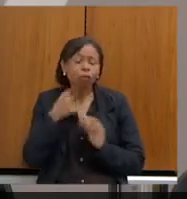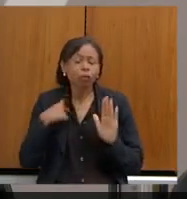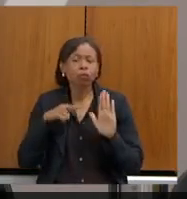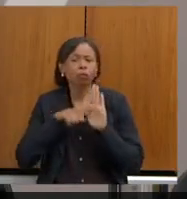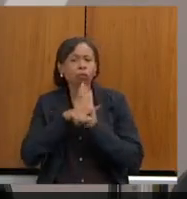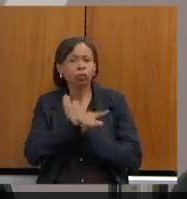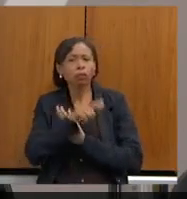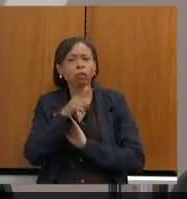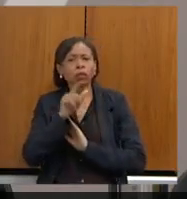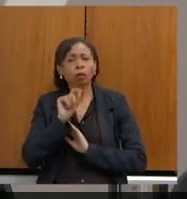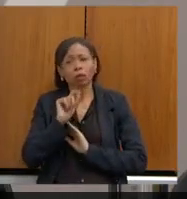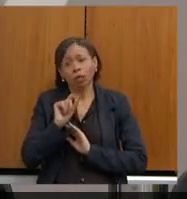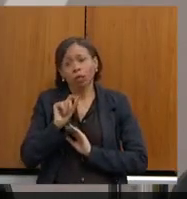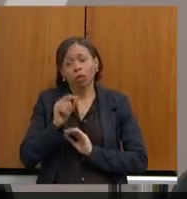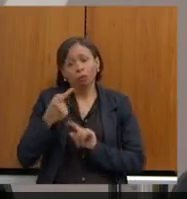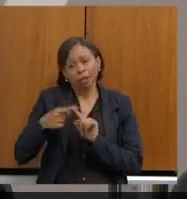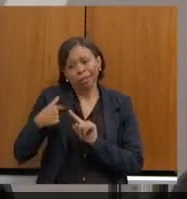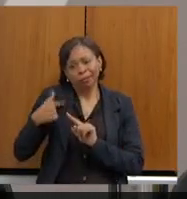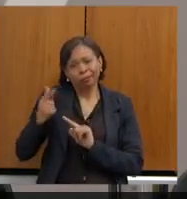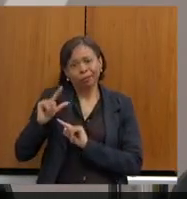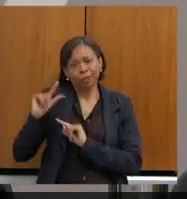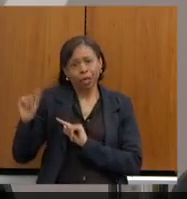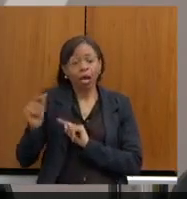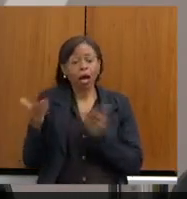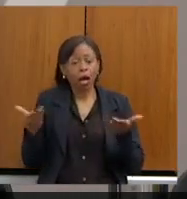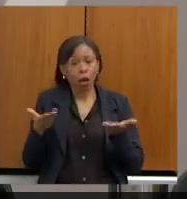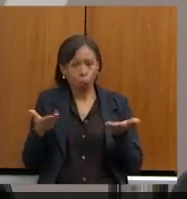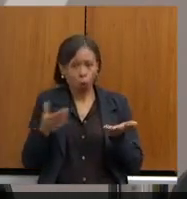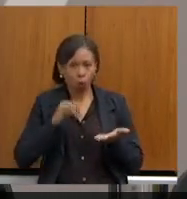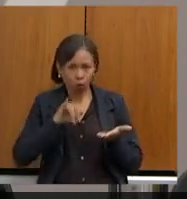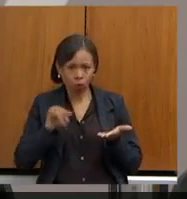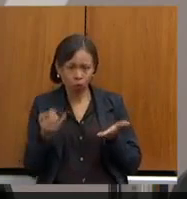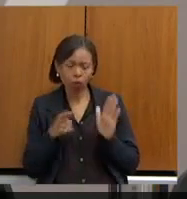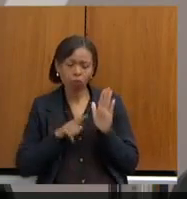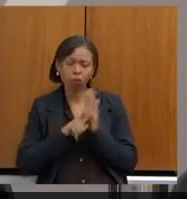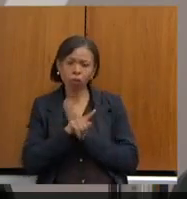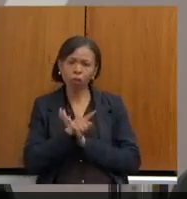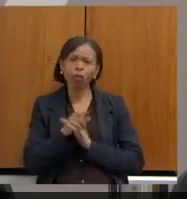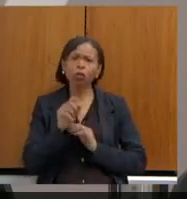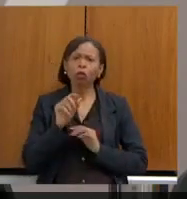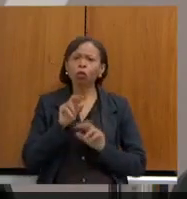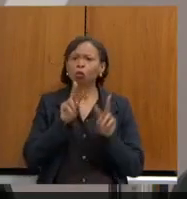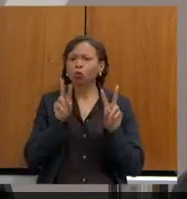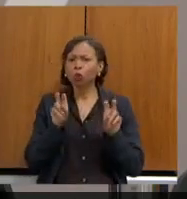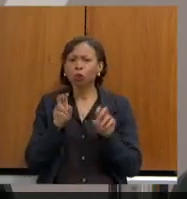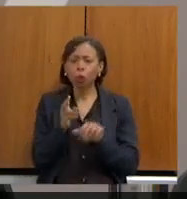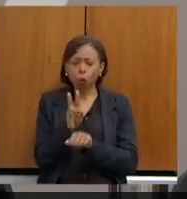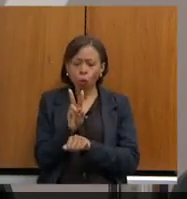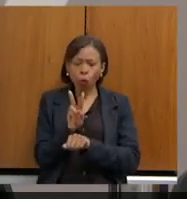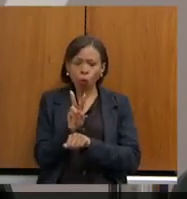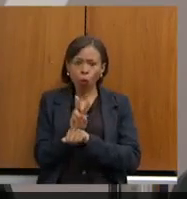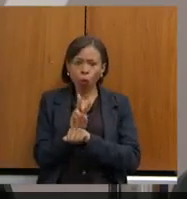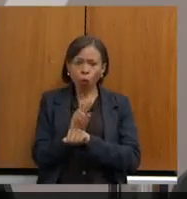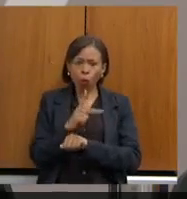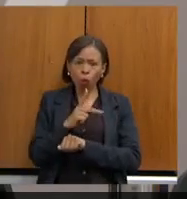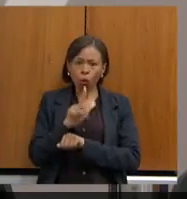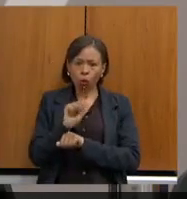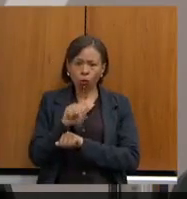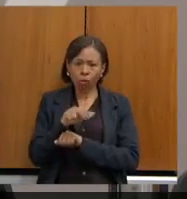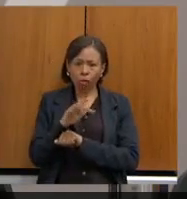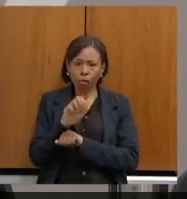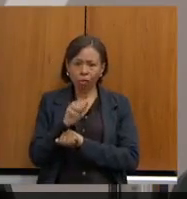perguntar mas como não estava como que eu ter oportunidade plantão digital que eu acho que uma grande iniciativa